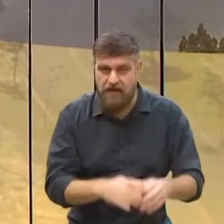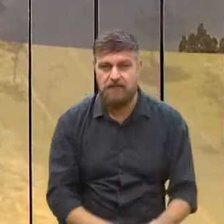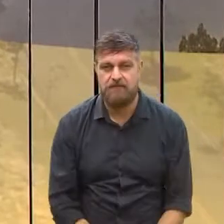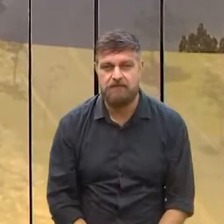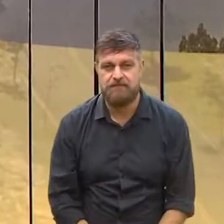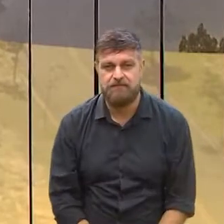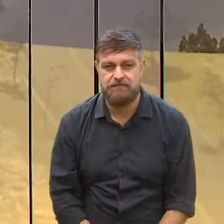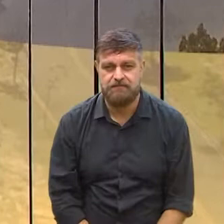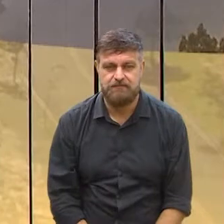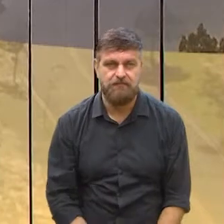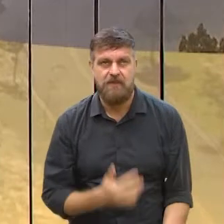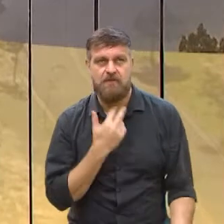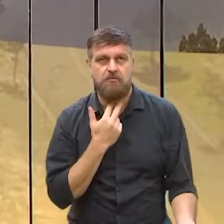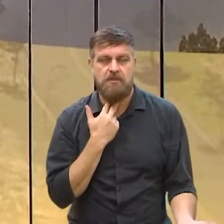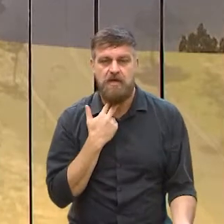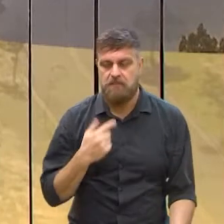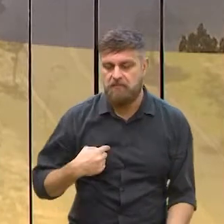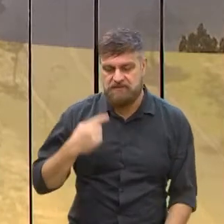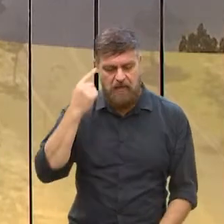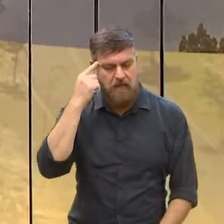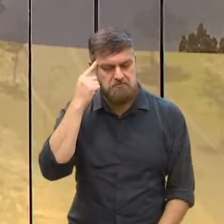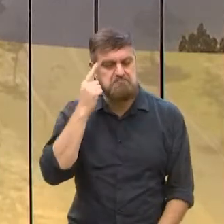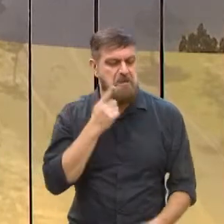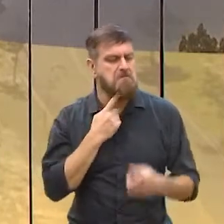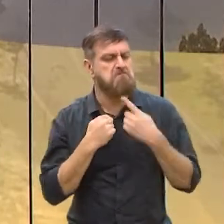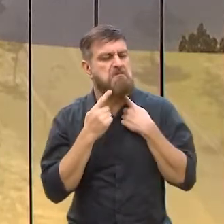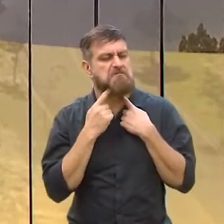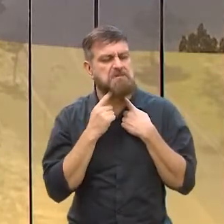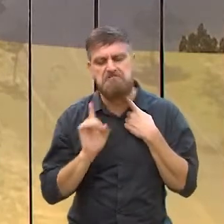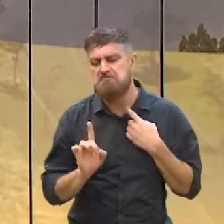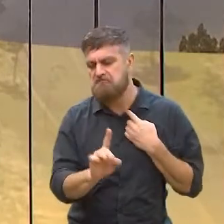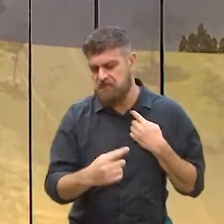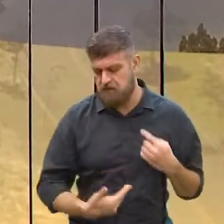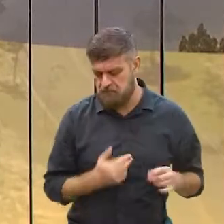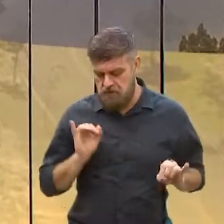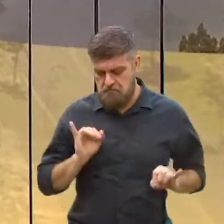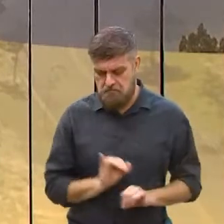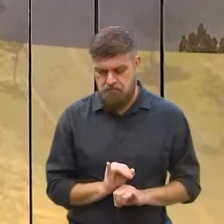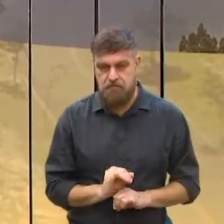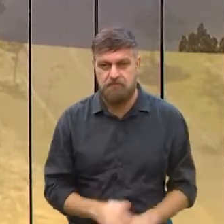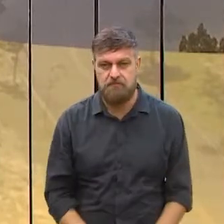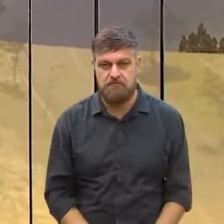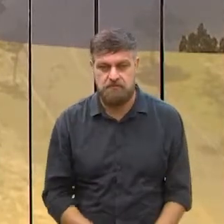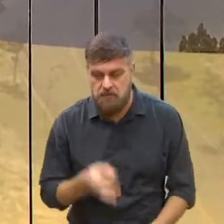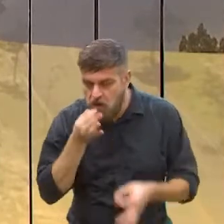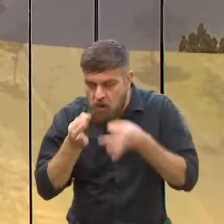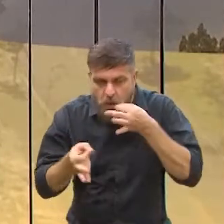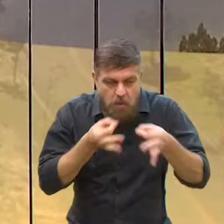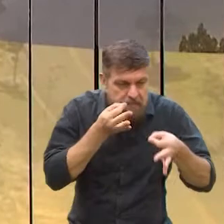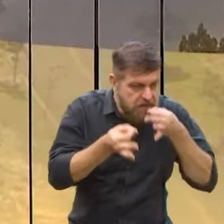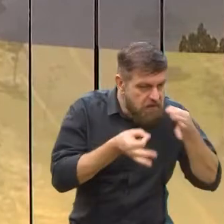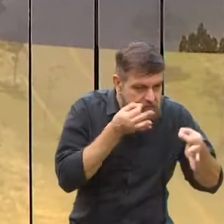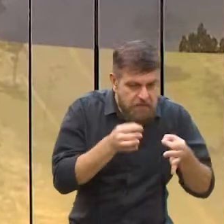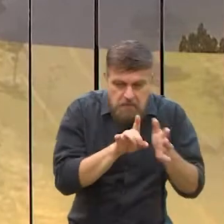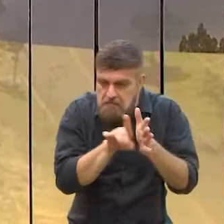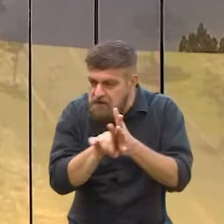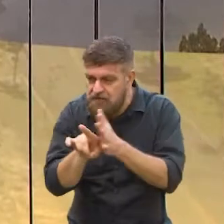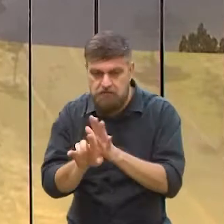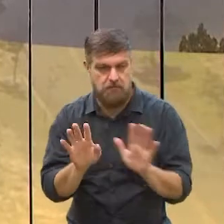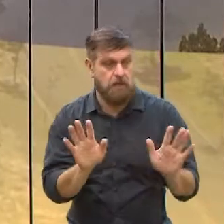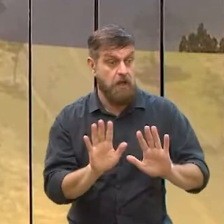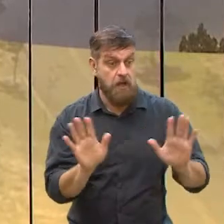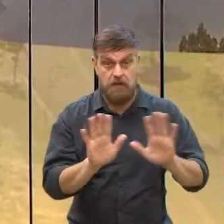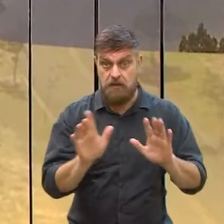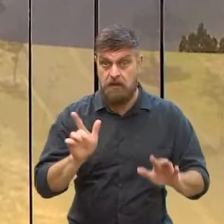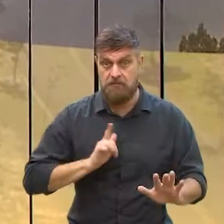técnica. Não é uma questão local ou temporária, ou de opiniões, ou